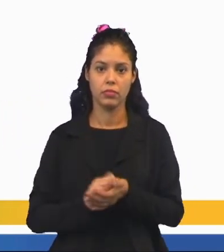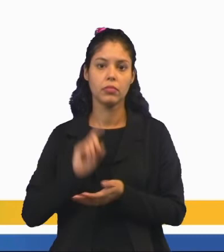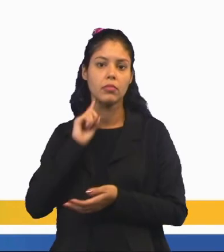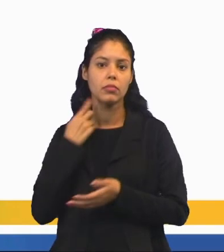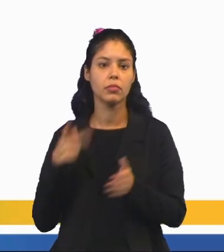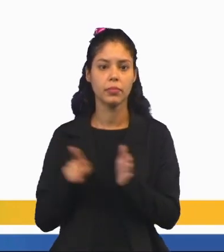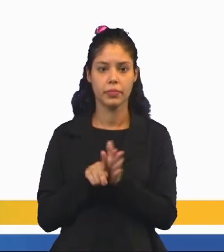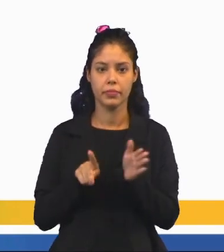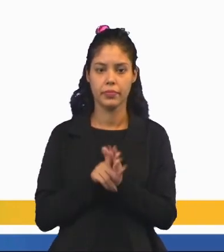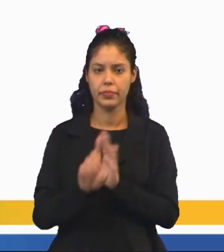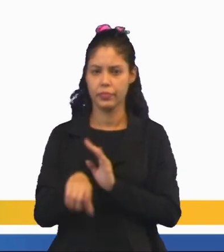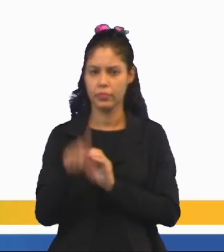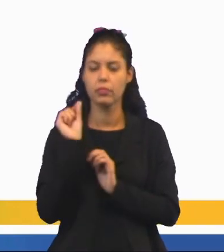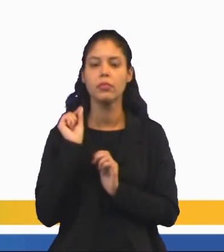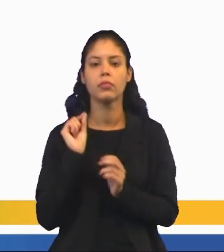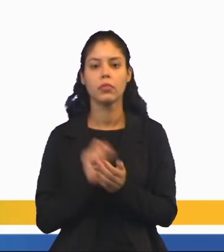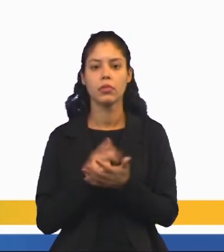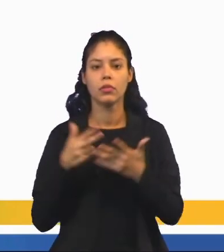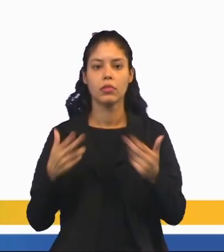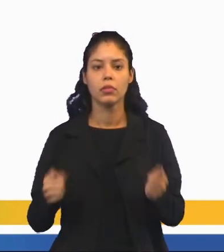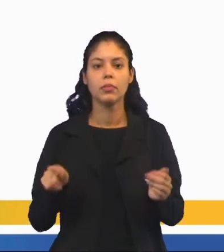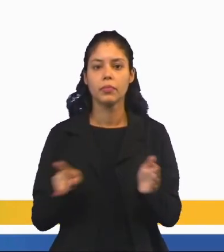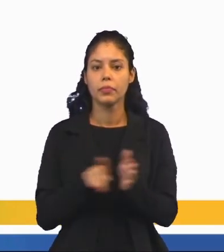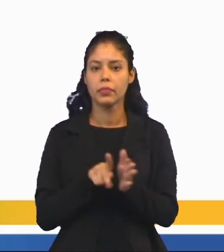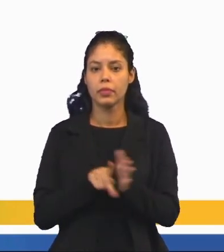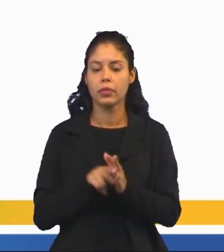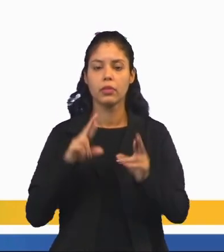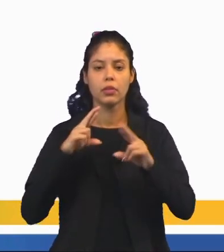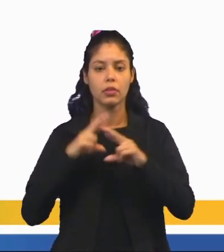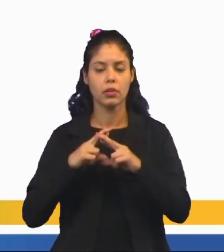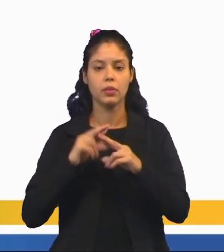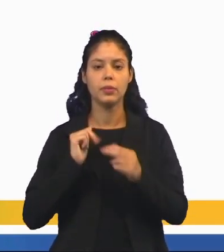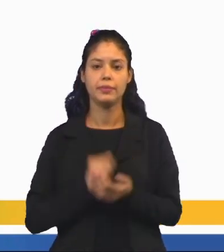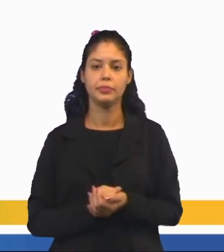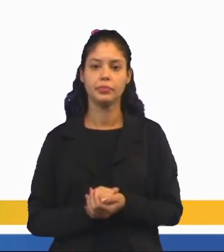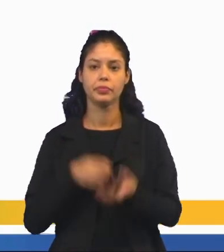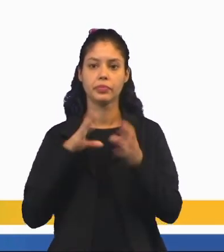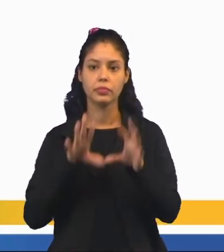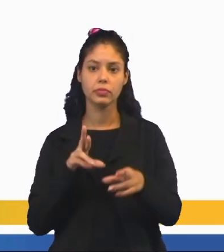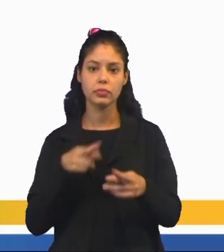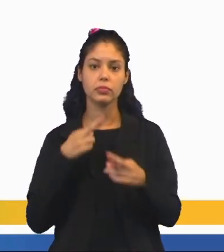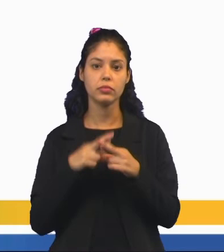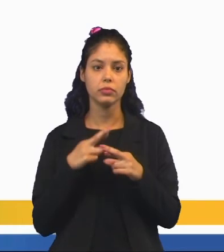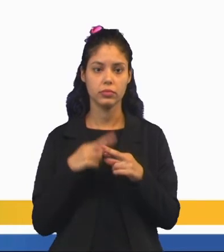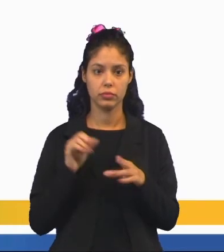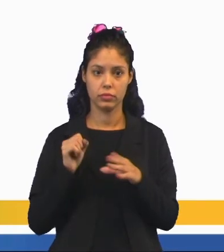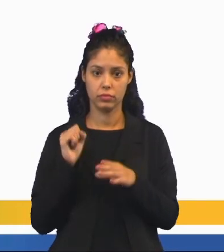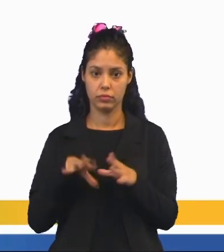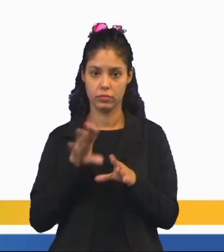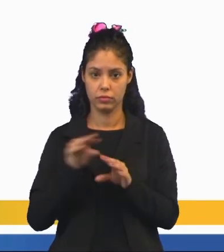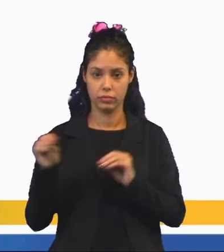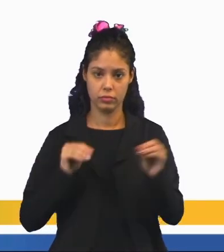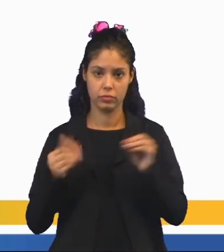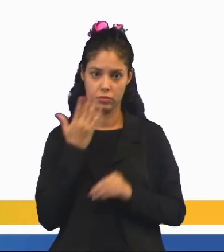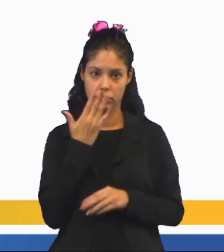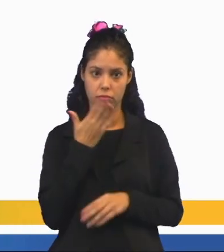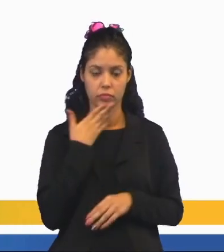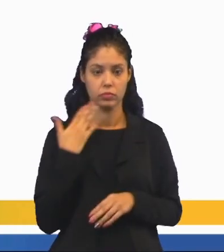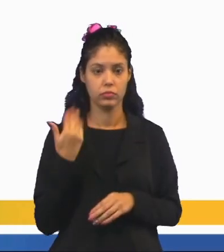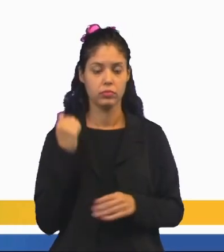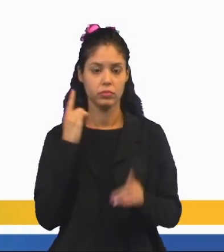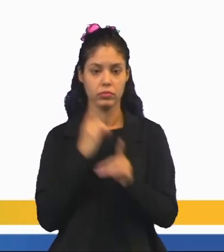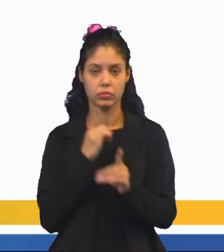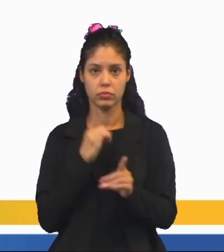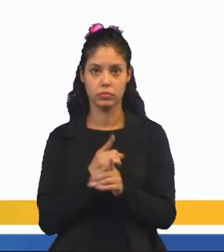Existem lixeiras específicas para recolher os objetos recicláveis. Essas lixeiras são separadas por